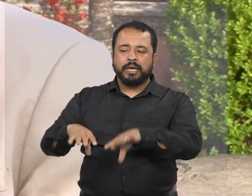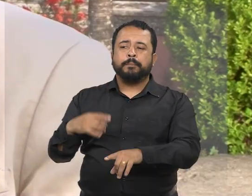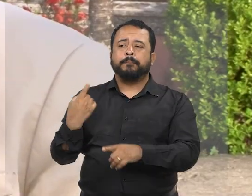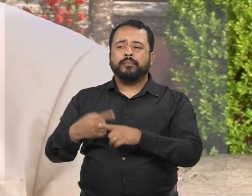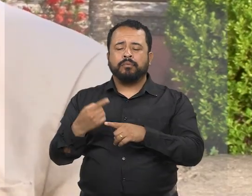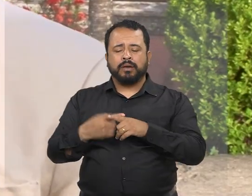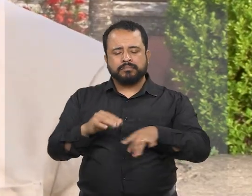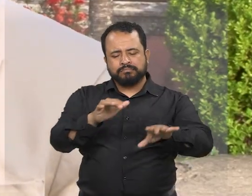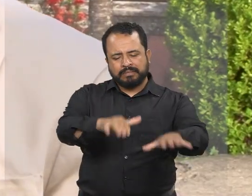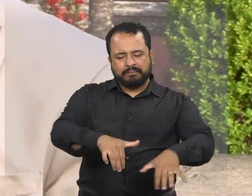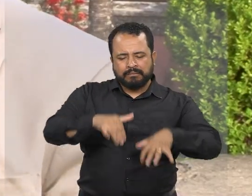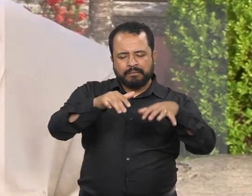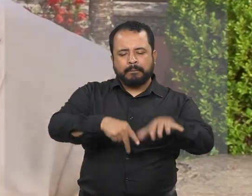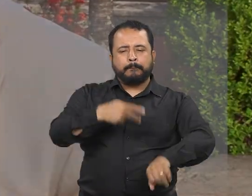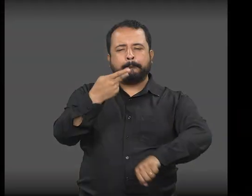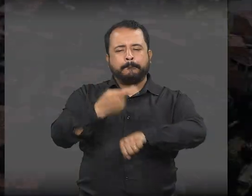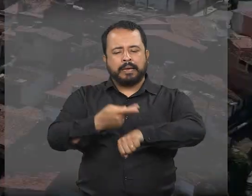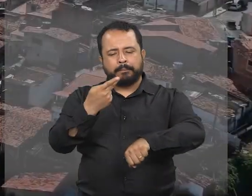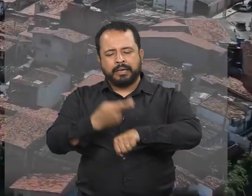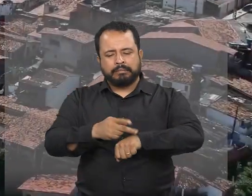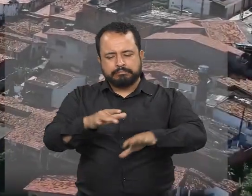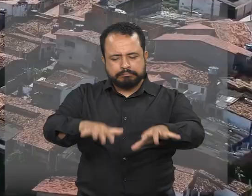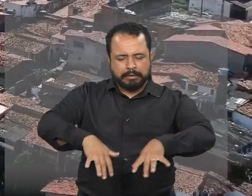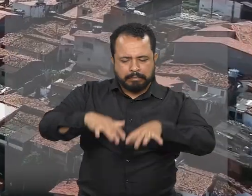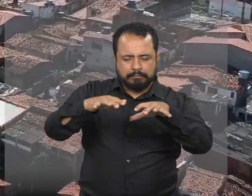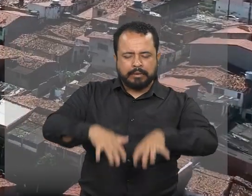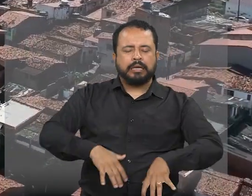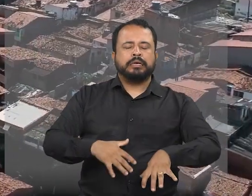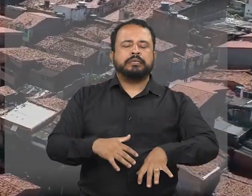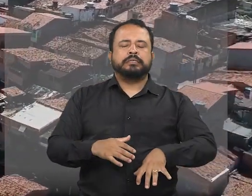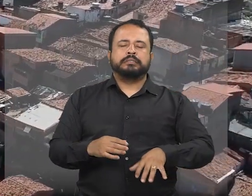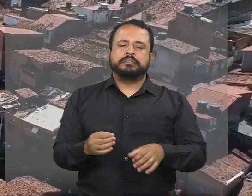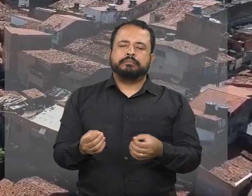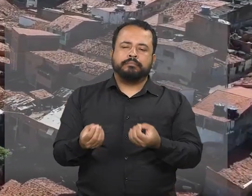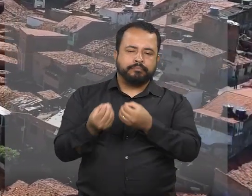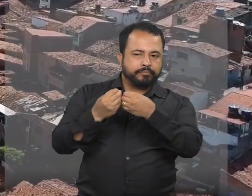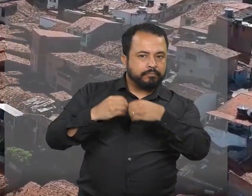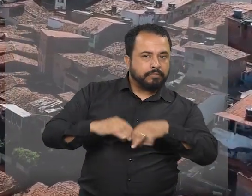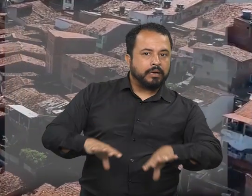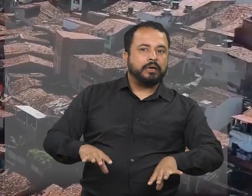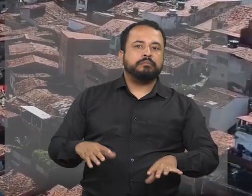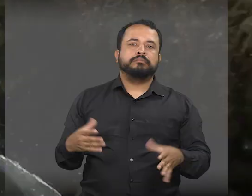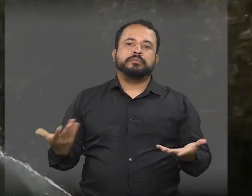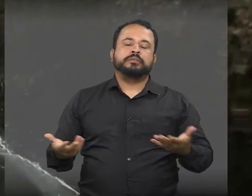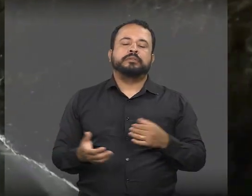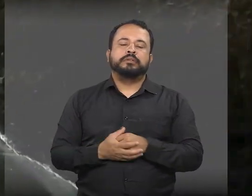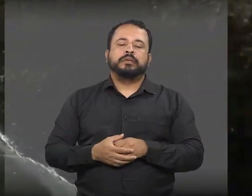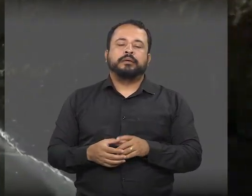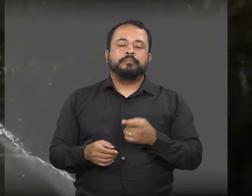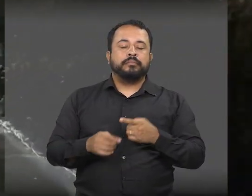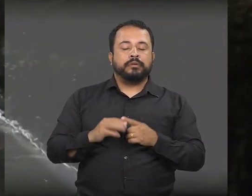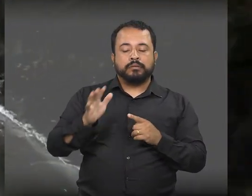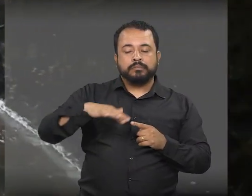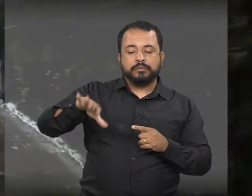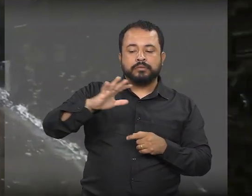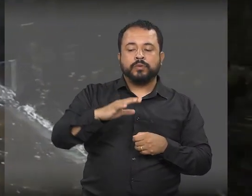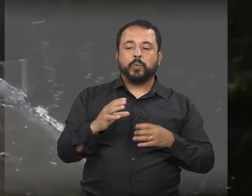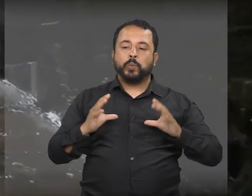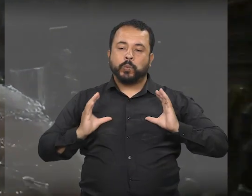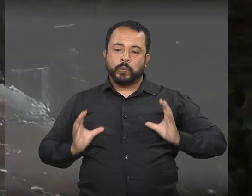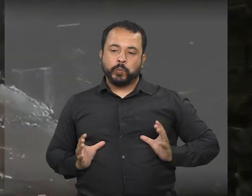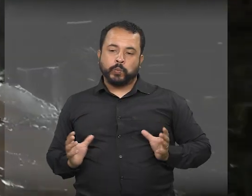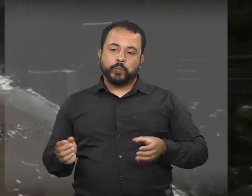que dizia: um dia eu quero ser igual ao Zé, que nasceu, se criou, estudou, se formou dentro da